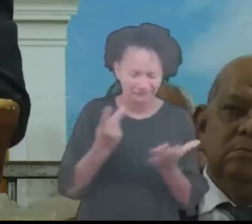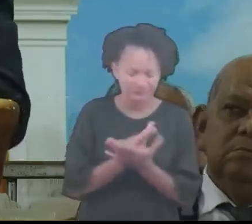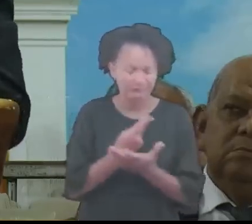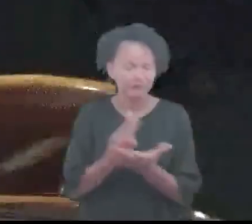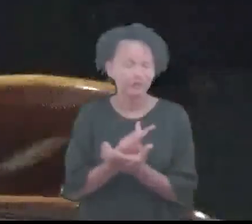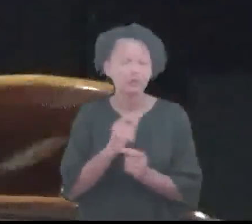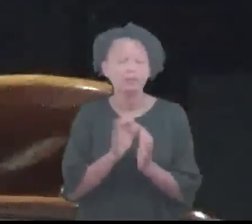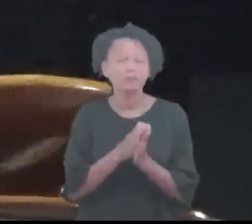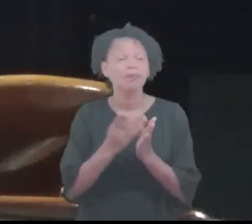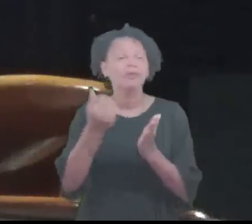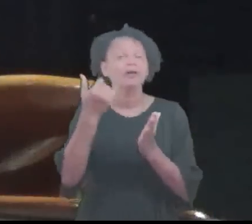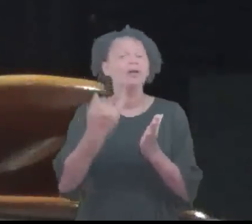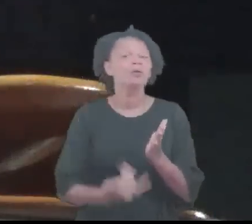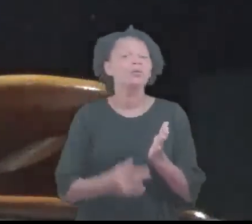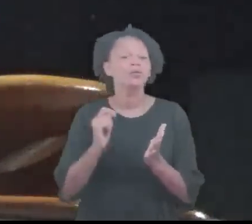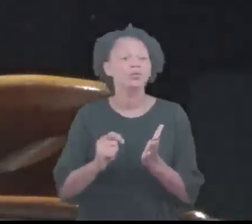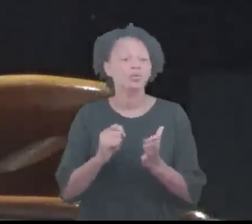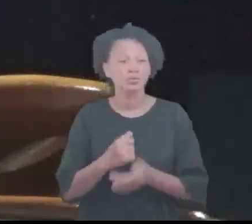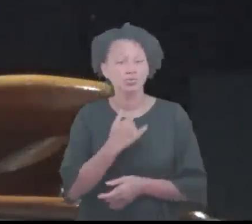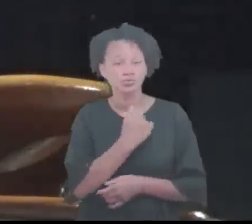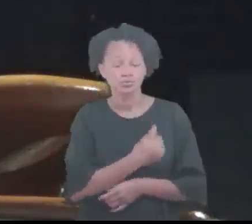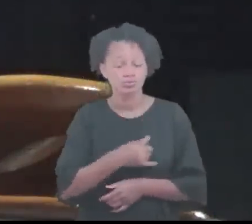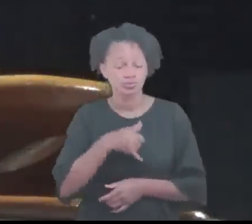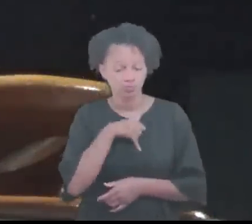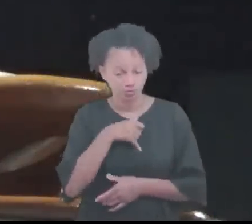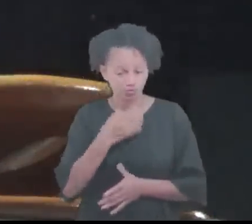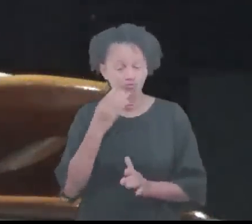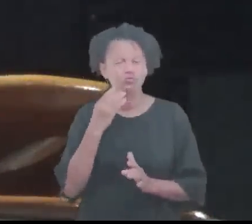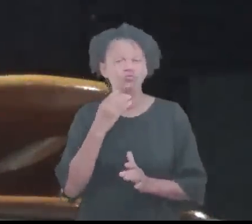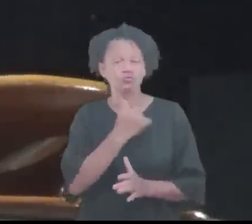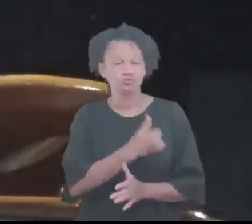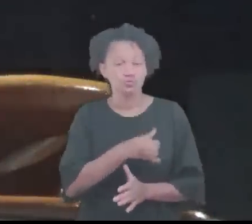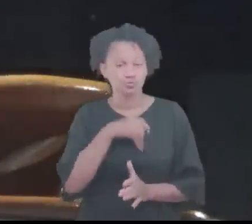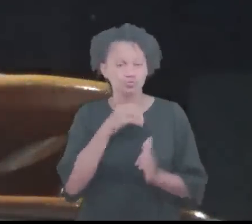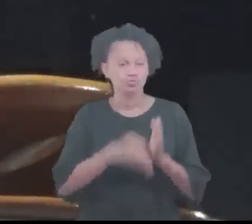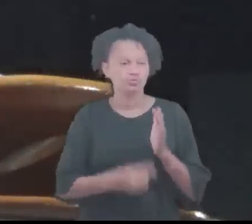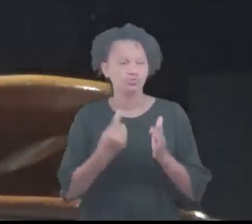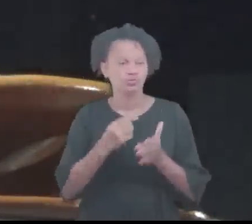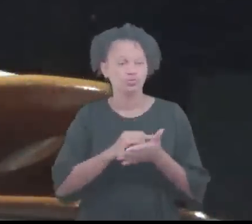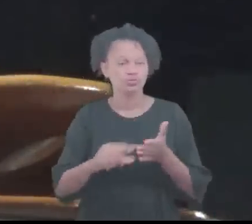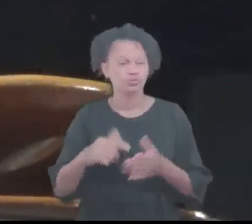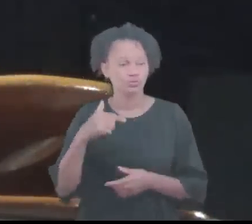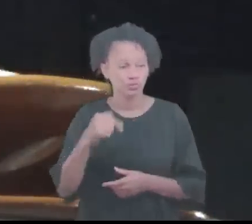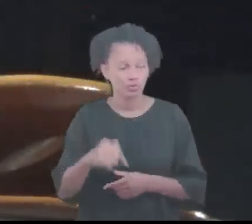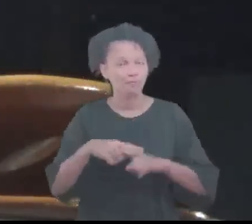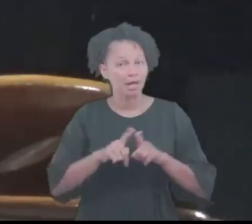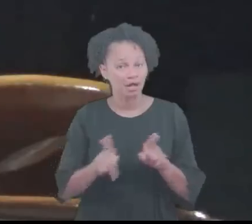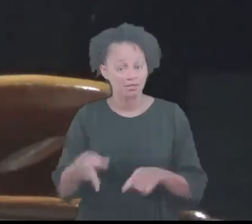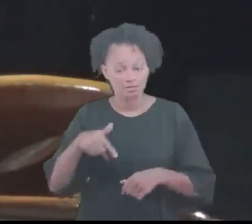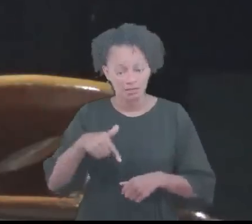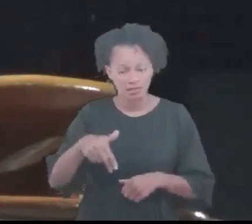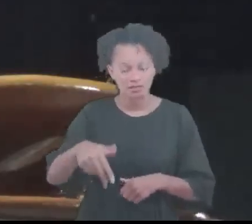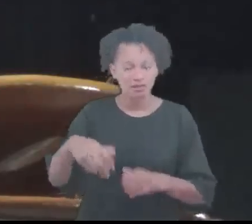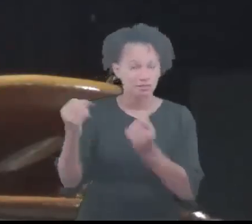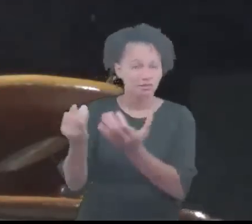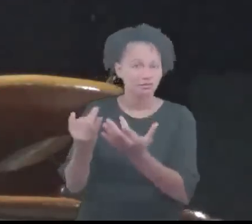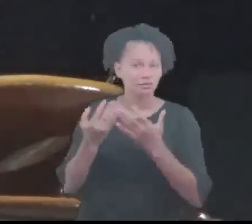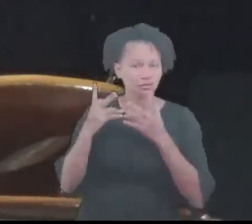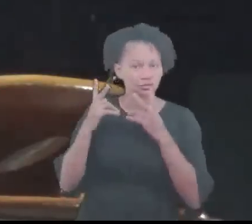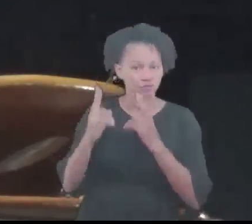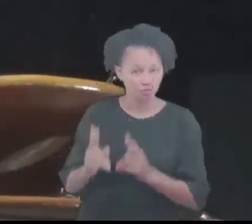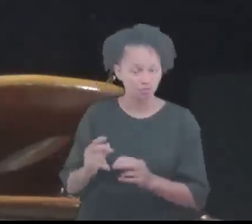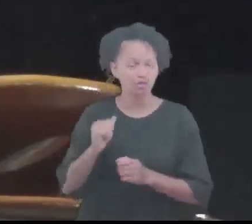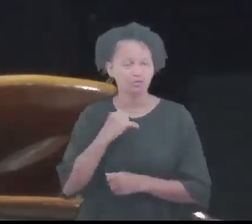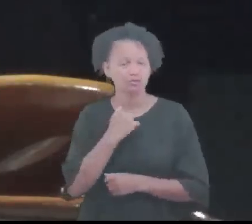que a Bíblia diz? Em João, primeira carta de São João, 1:7. Mas se andarmos na luz, como ele na